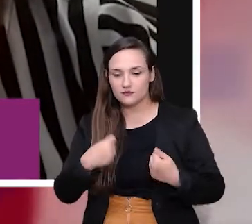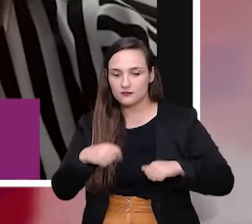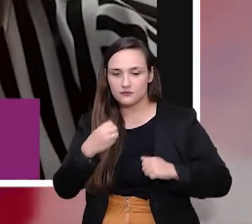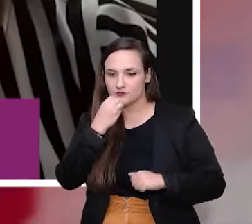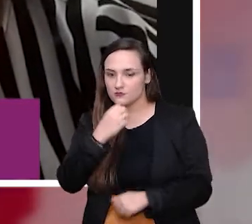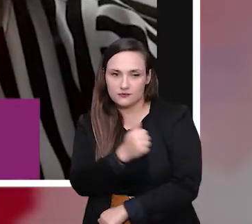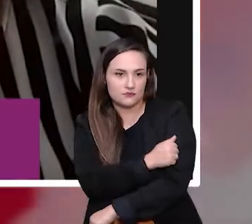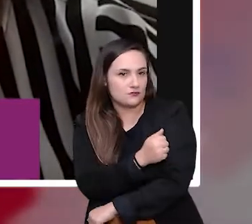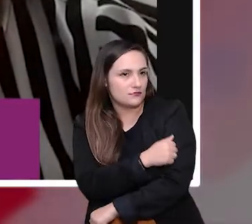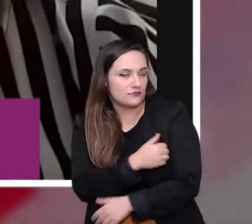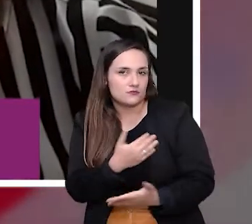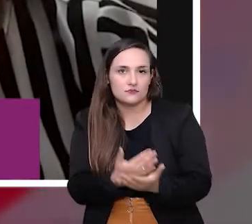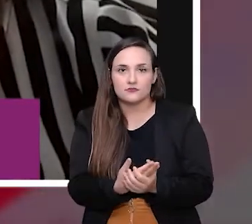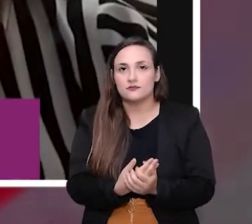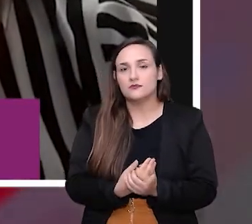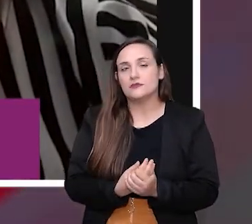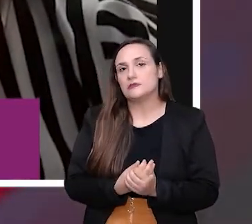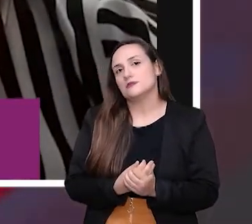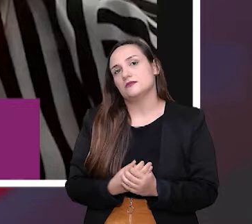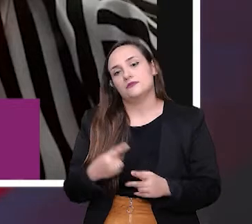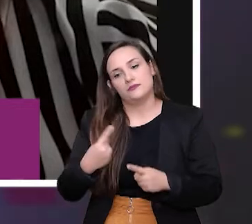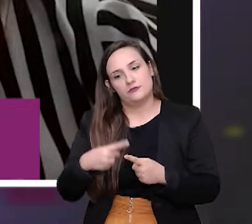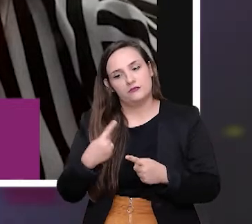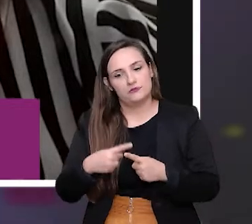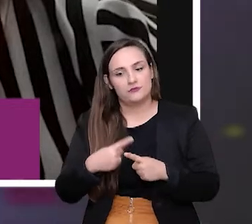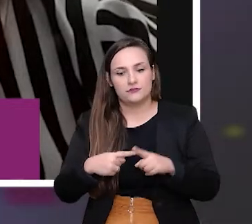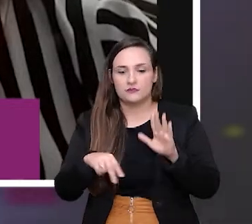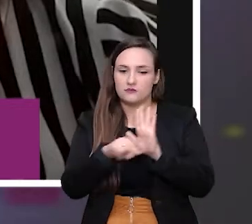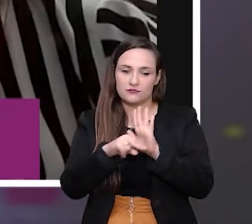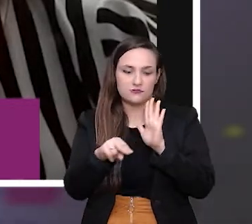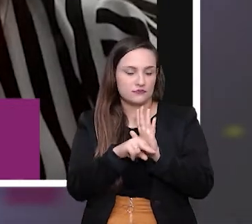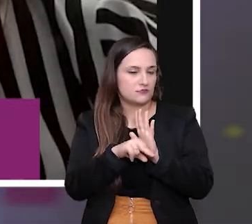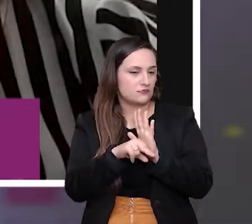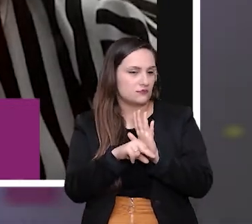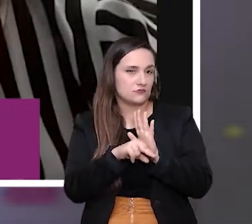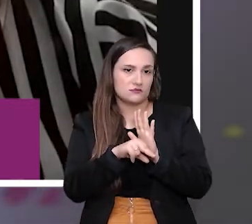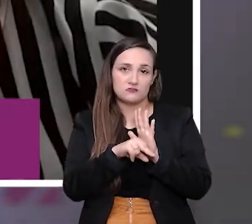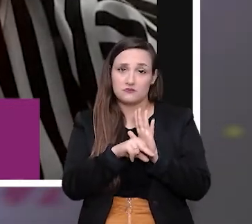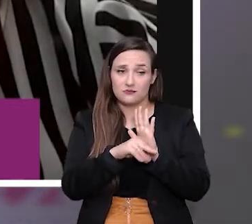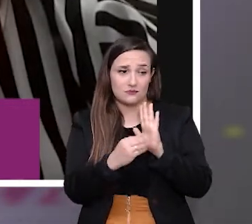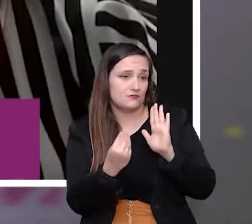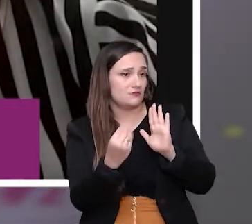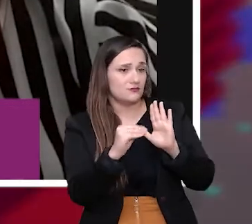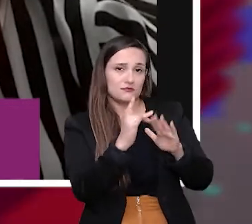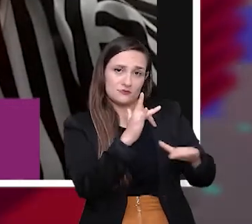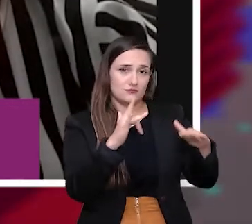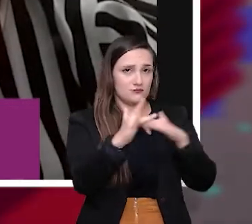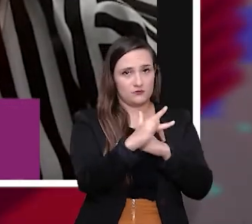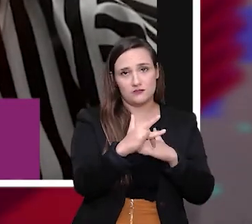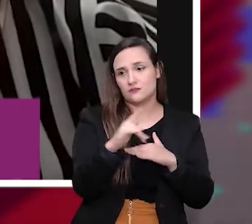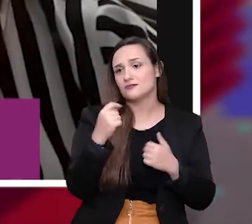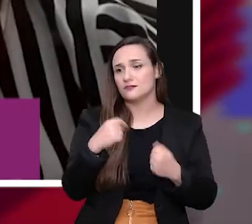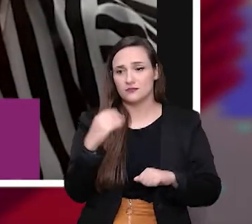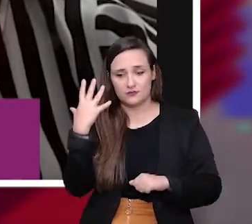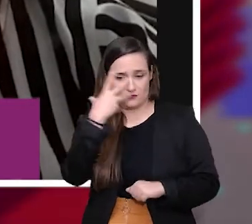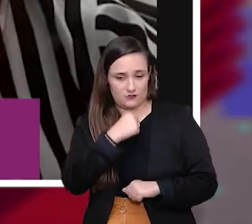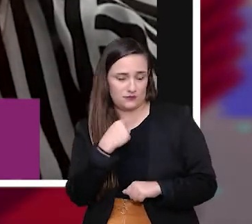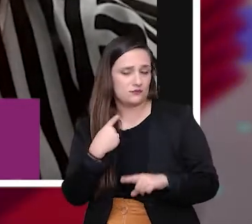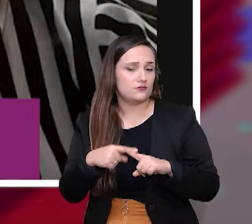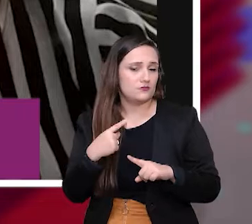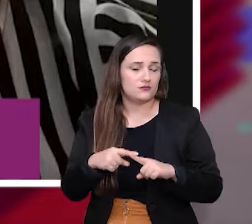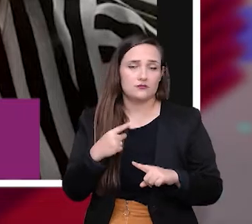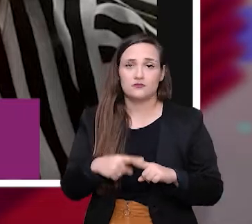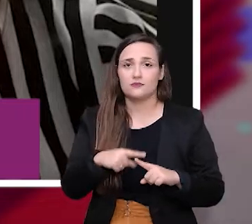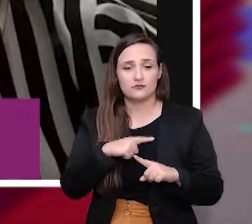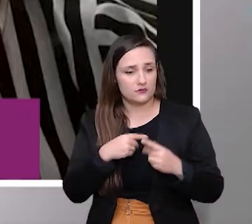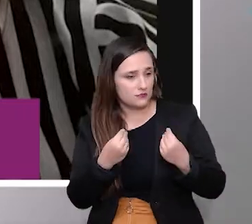filho tem que ser um bom aluno, porque essas notas acabam indo para a rede social. Ele tem que ser bonito, porque a foto dele também está na